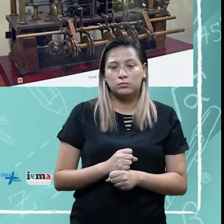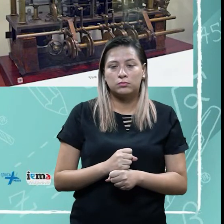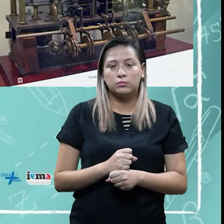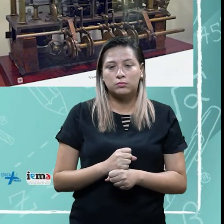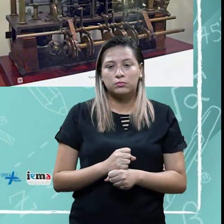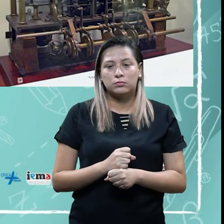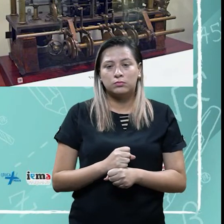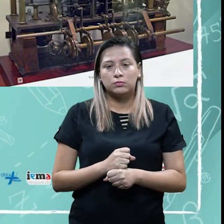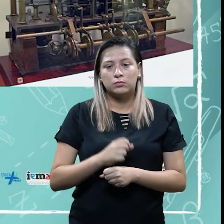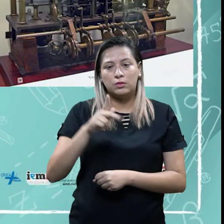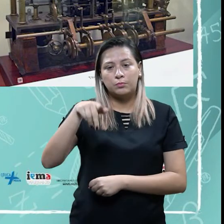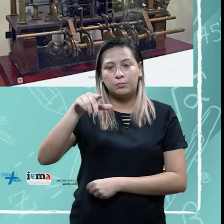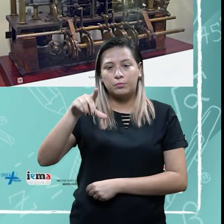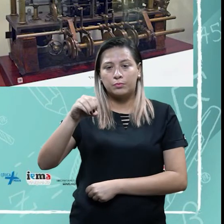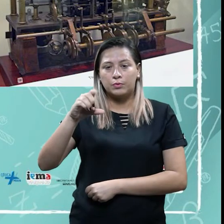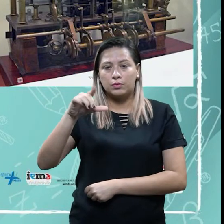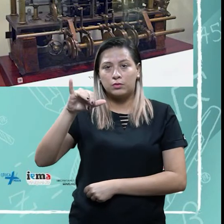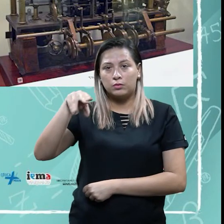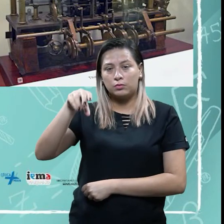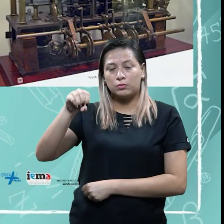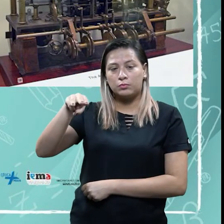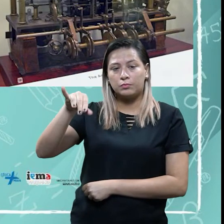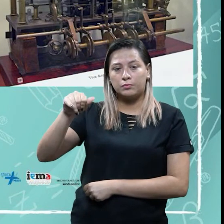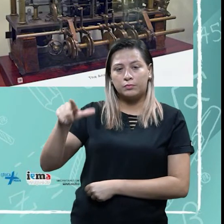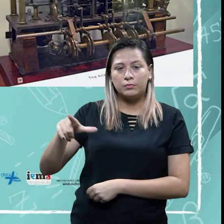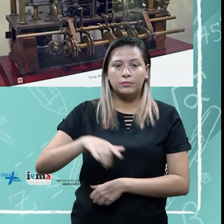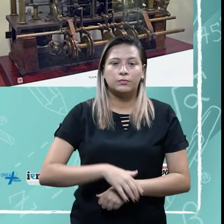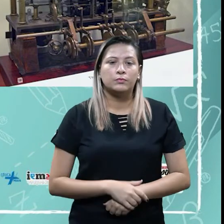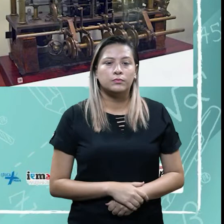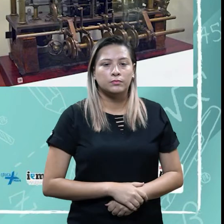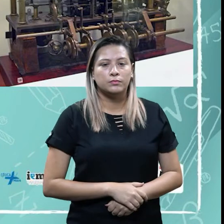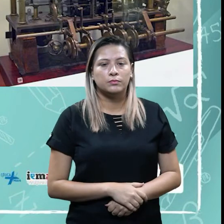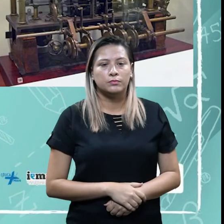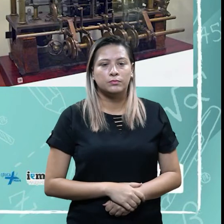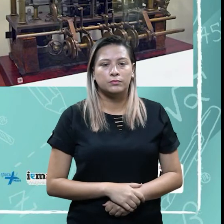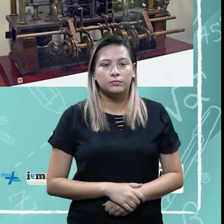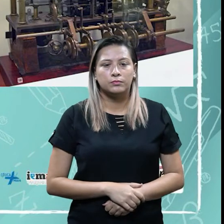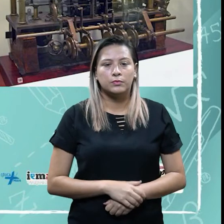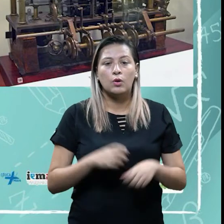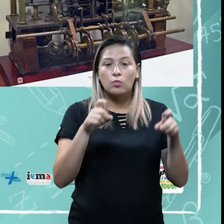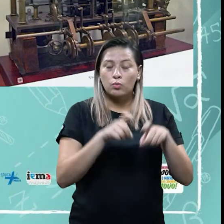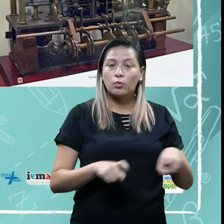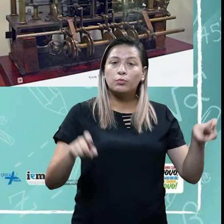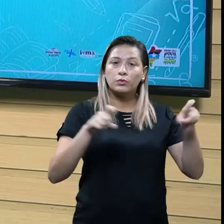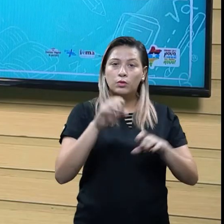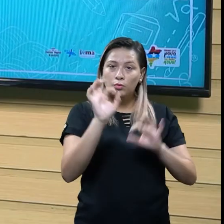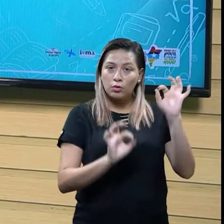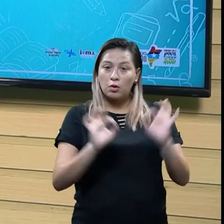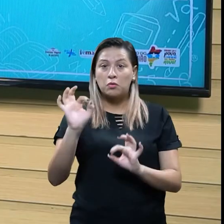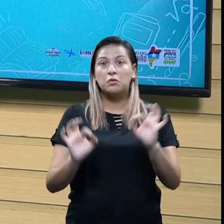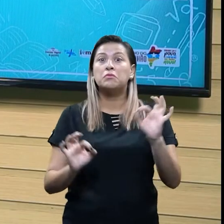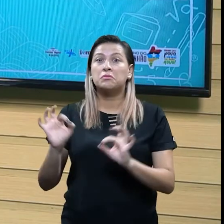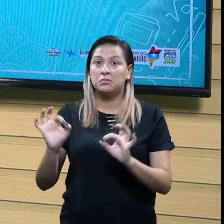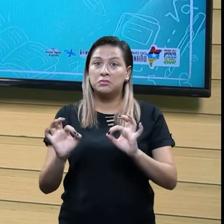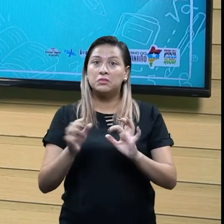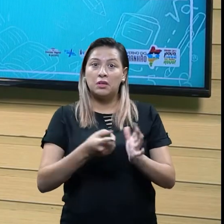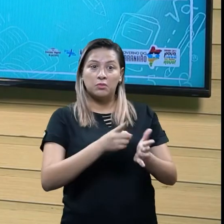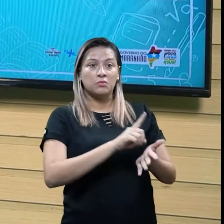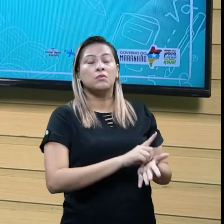máquina analítica de Babbage é considerado o primeiro computador programável do mundo.